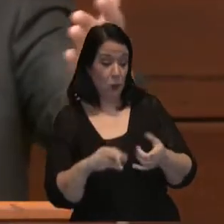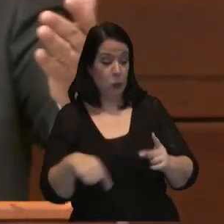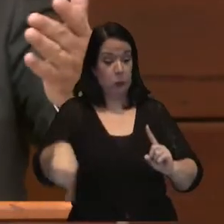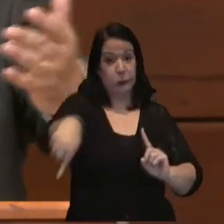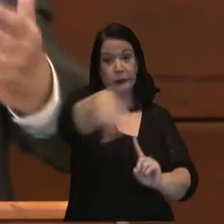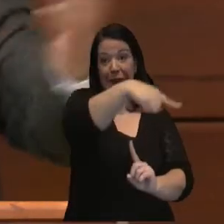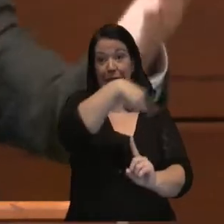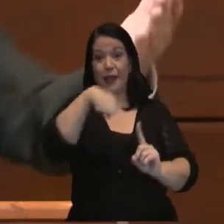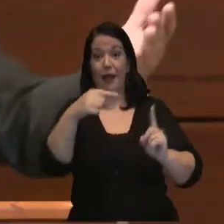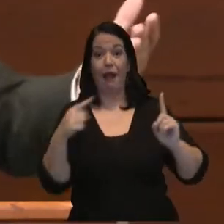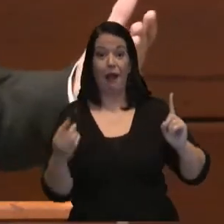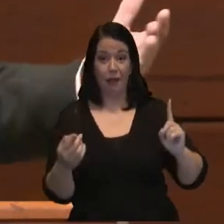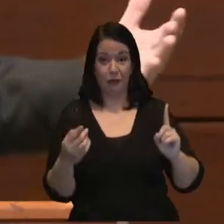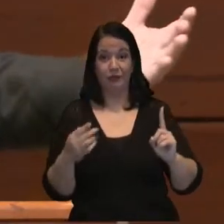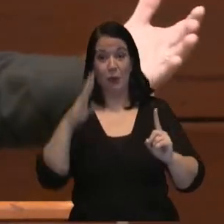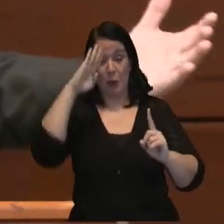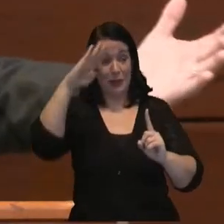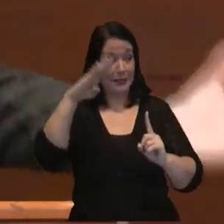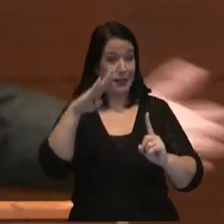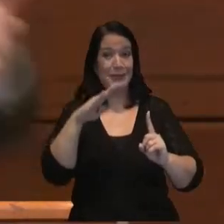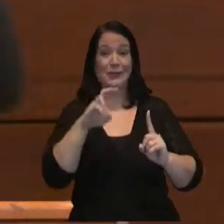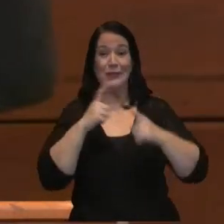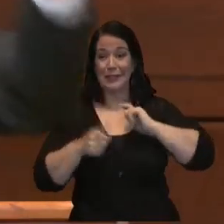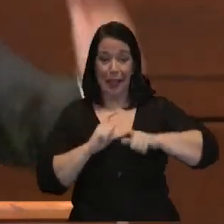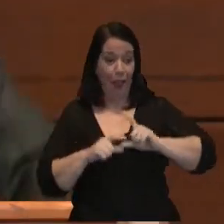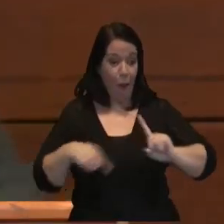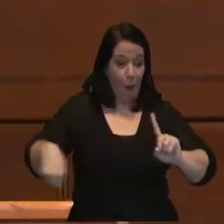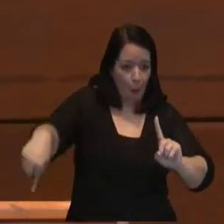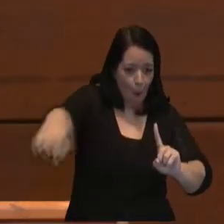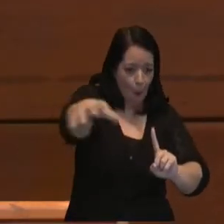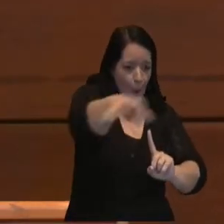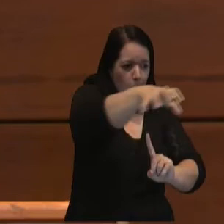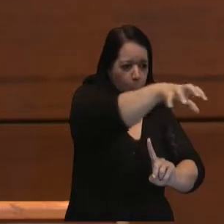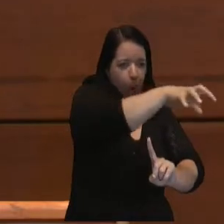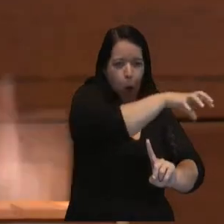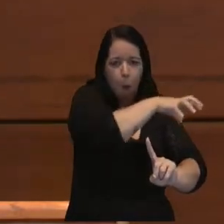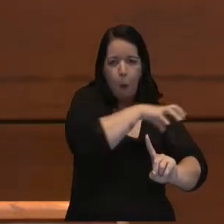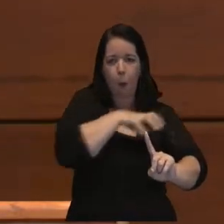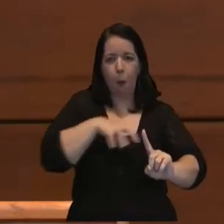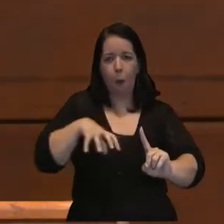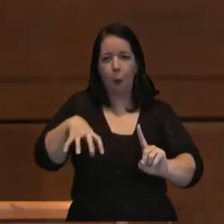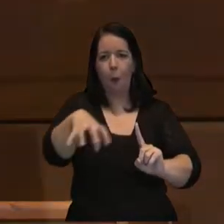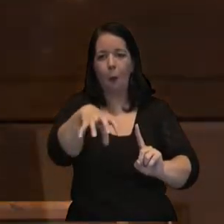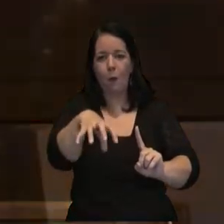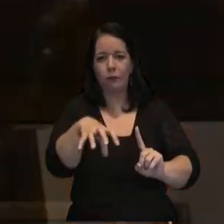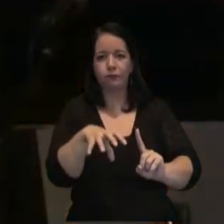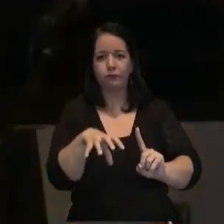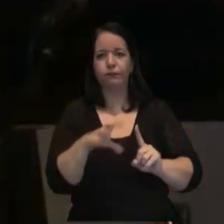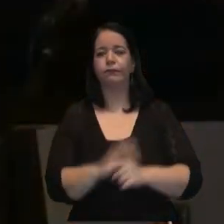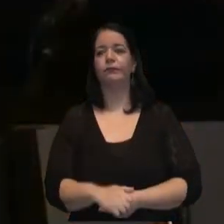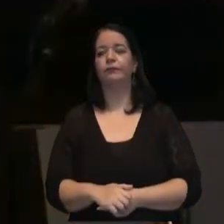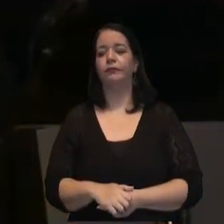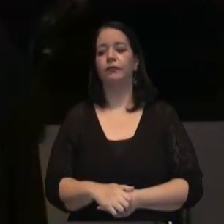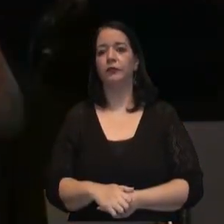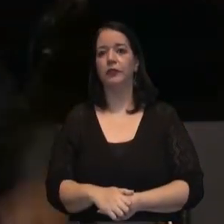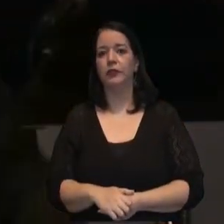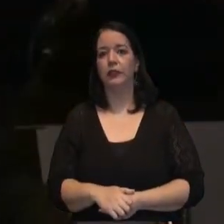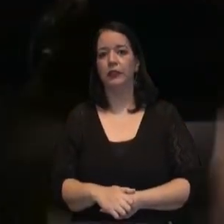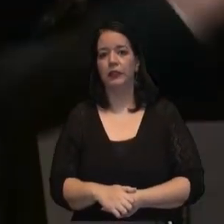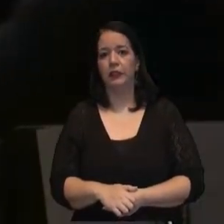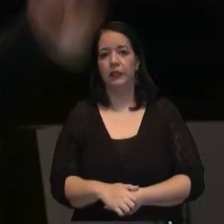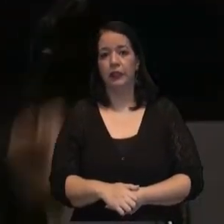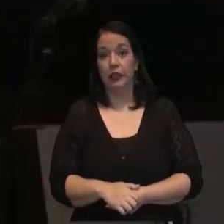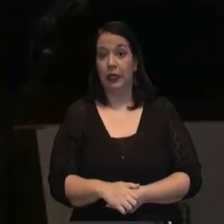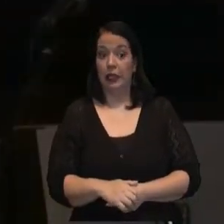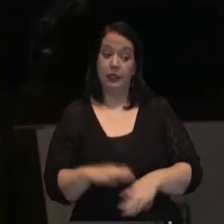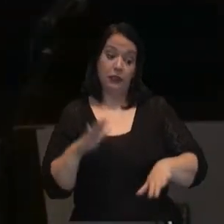apresentou e disse: talvez eu fizesse a mesma coisa, humanamente pensando. São os meus inimigos,